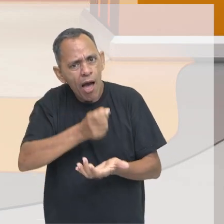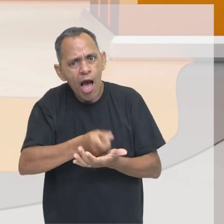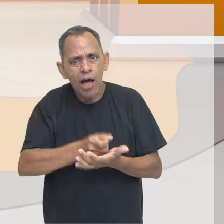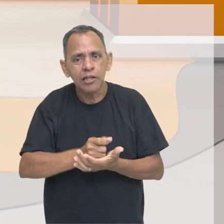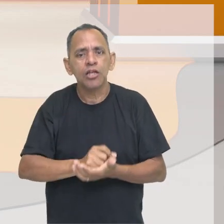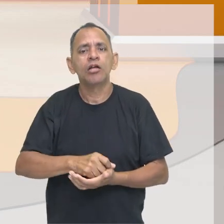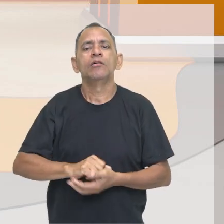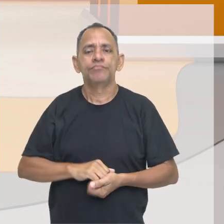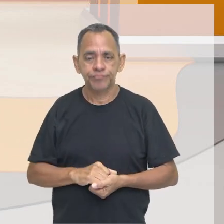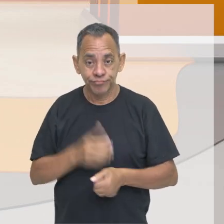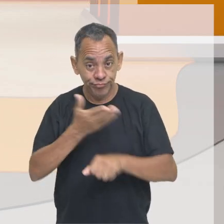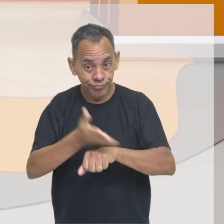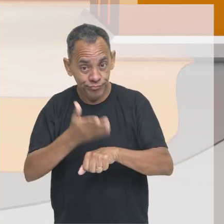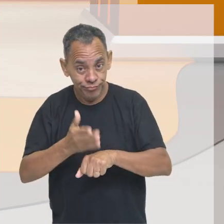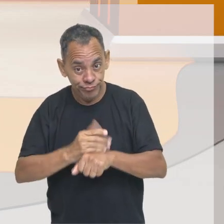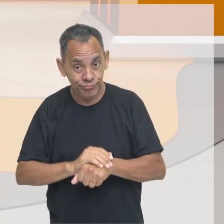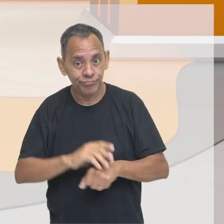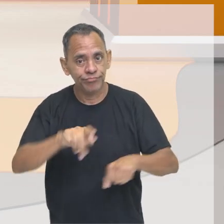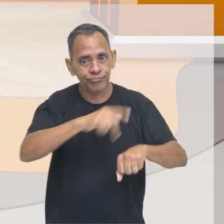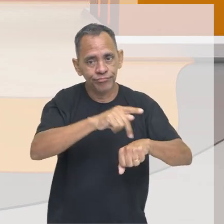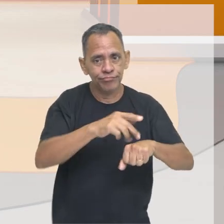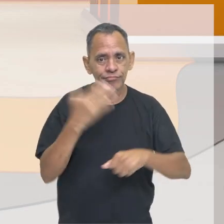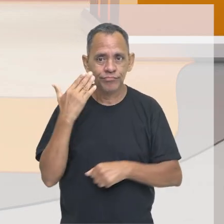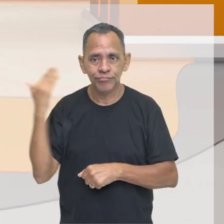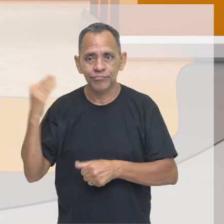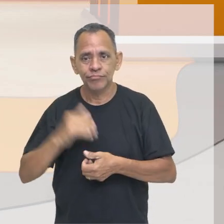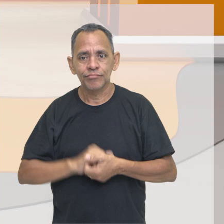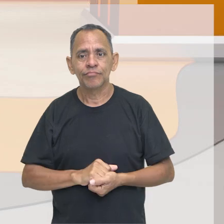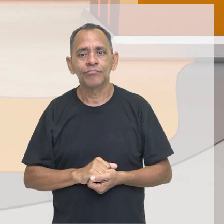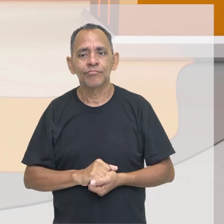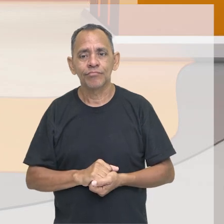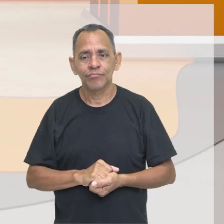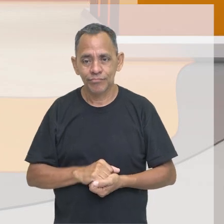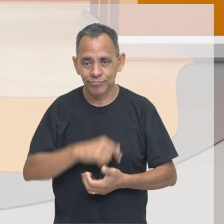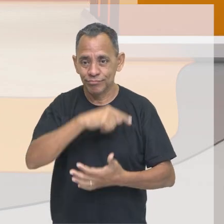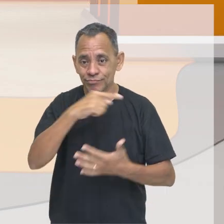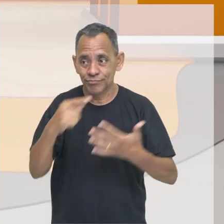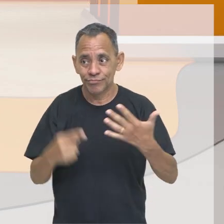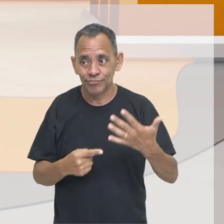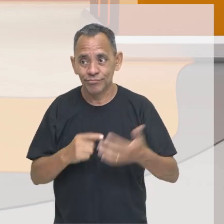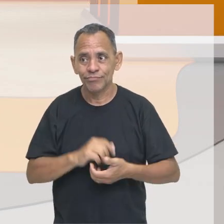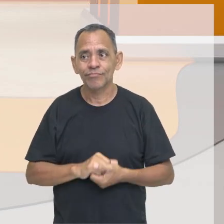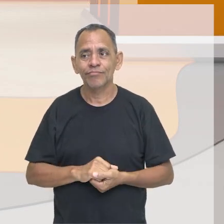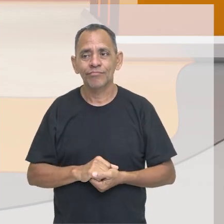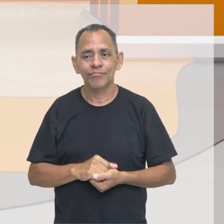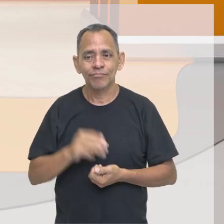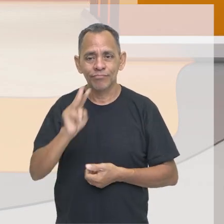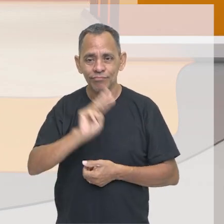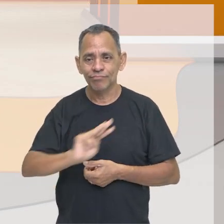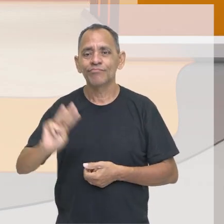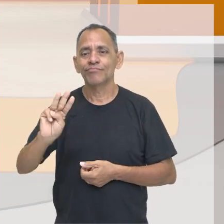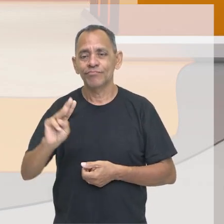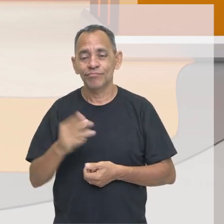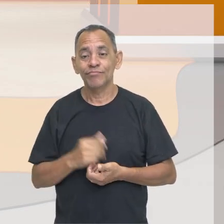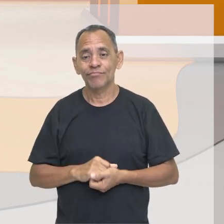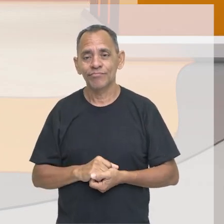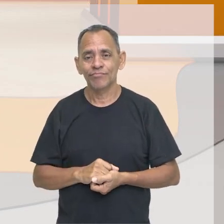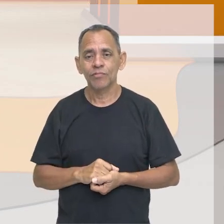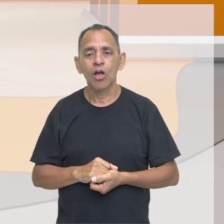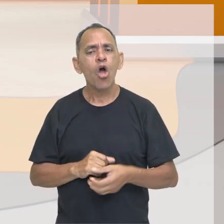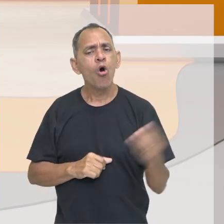regimes totalitários, né? Temos aqui a presença do Stalin, Mussolini e Hitler. Mas, afinal de contas, o que